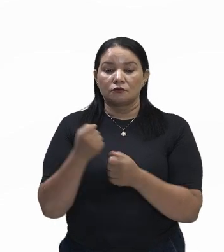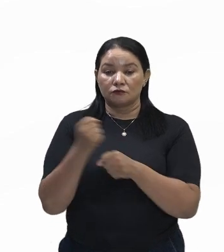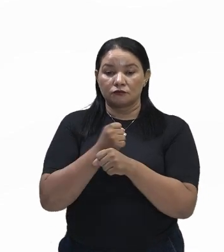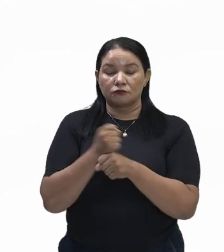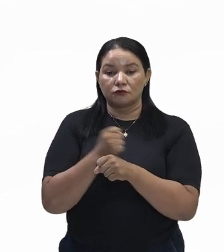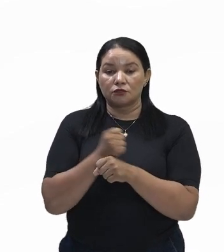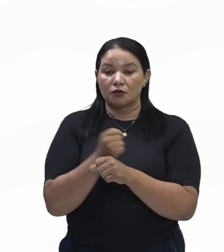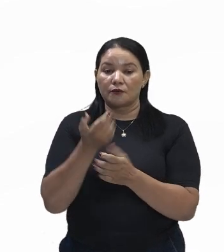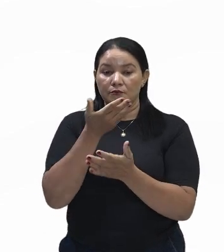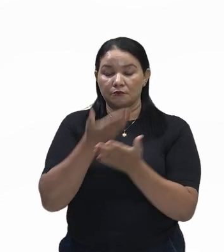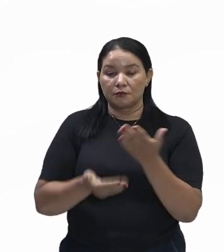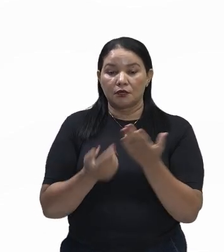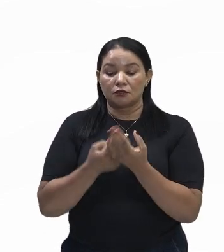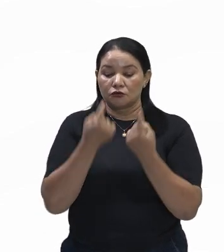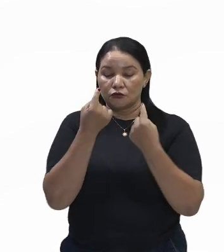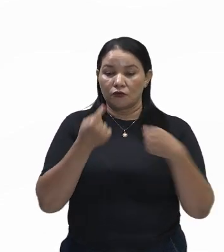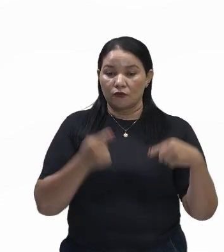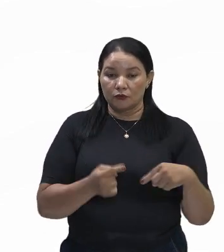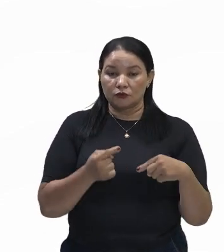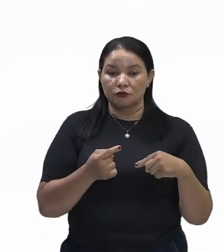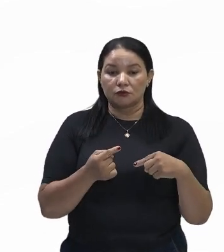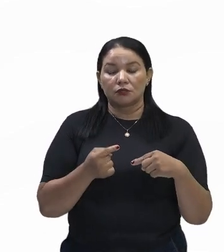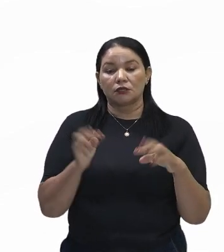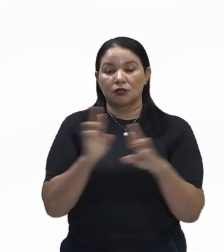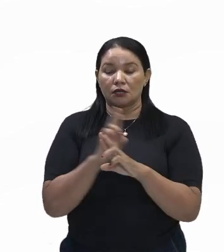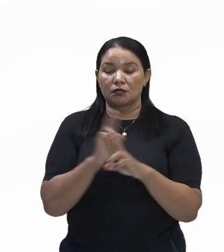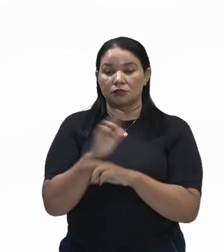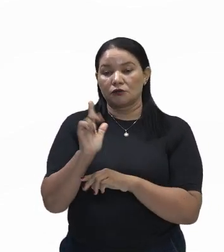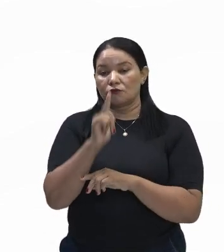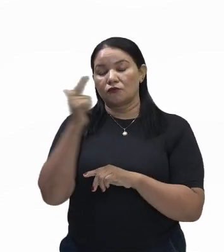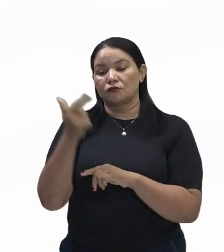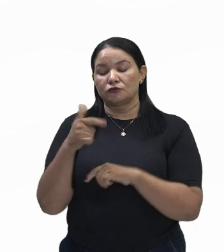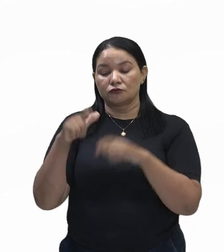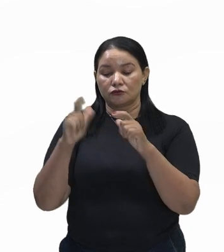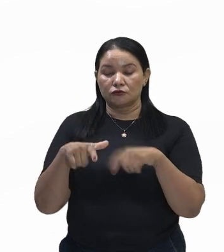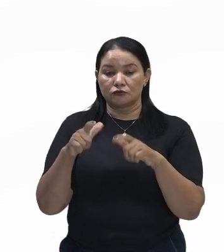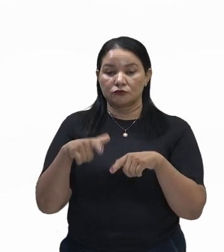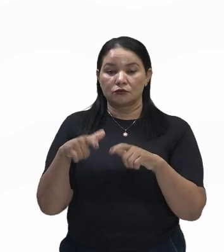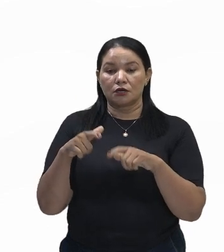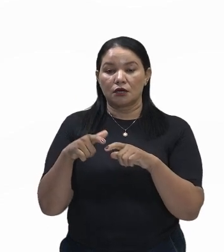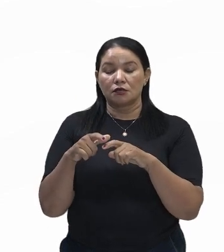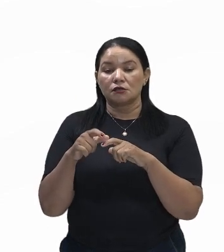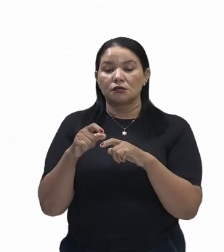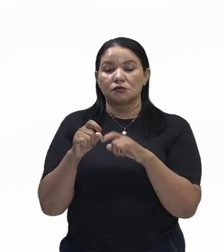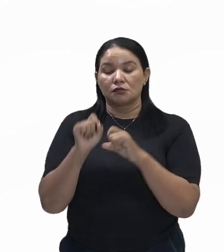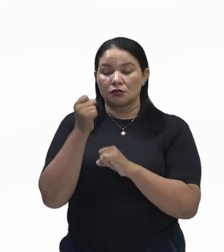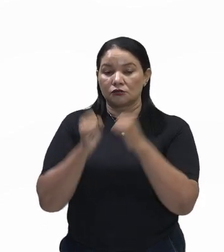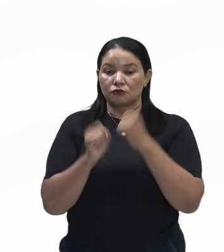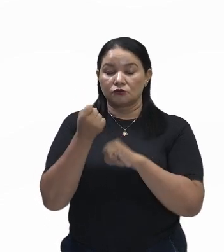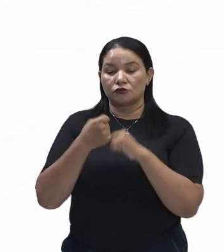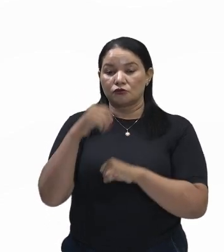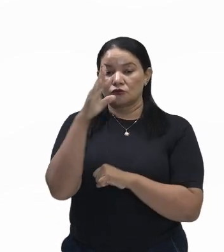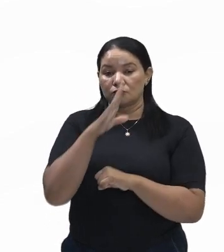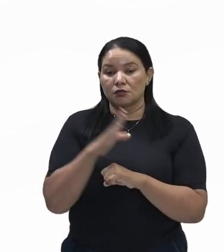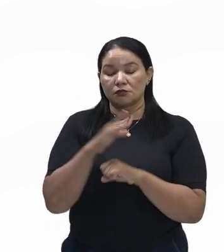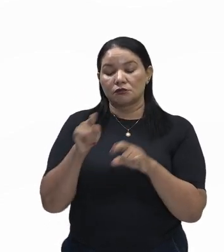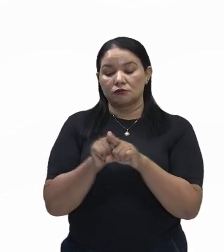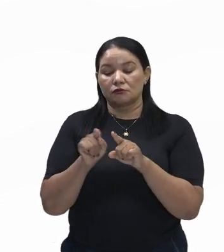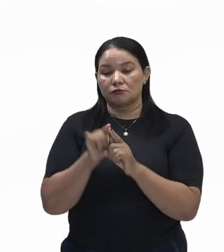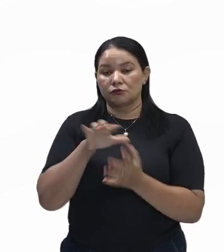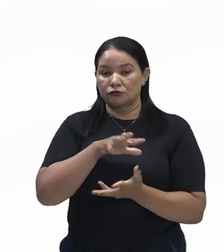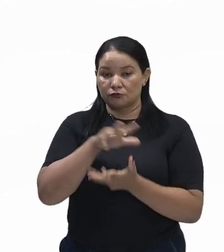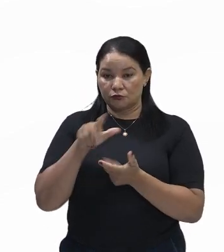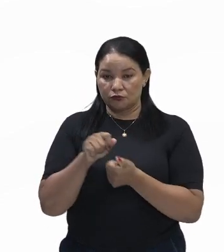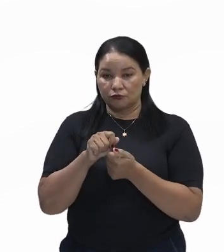de competitividade em relação a outras regiões industrializadas do Brasil e do mundo,